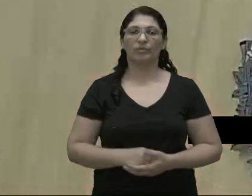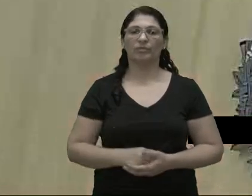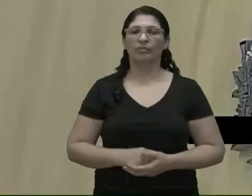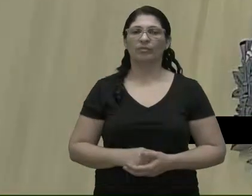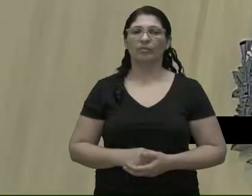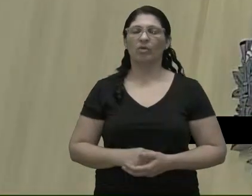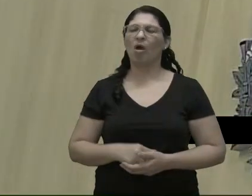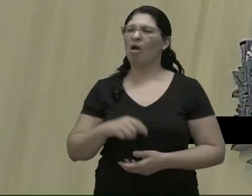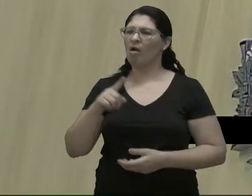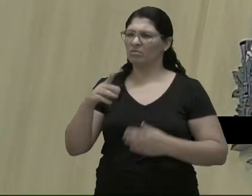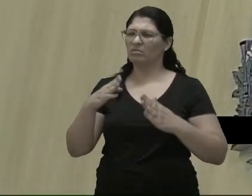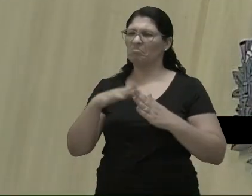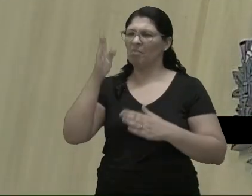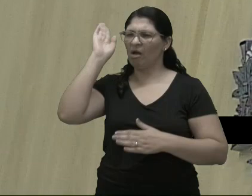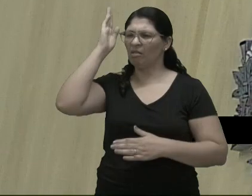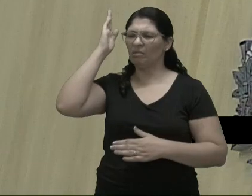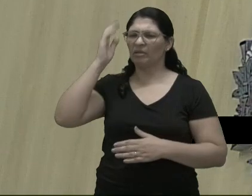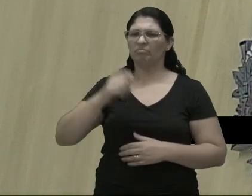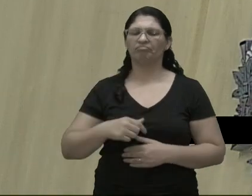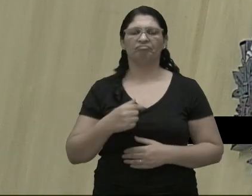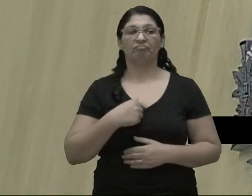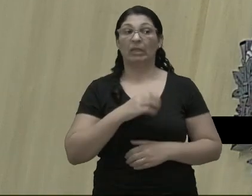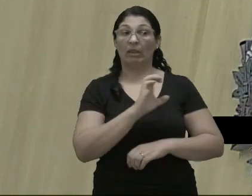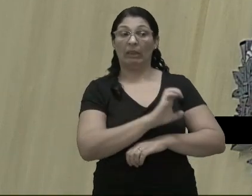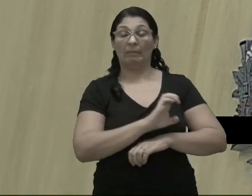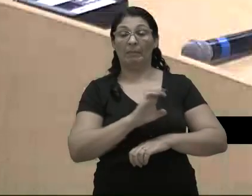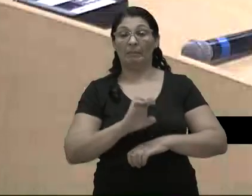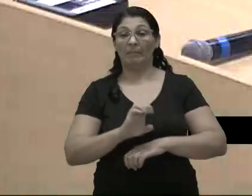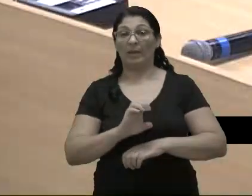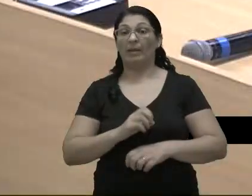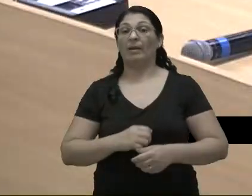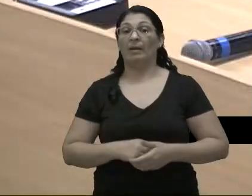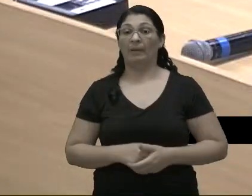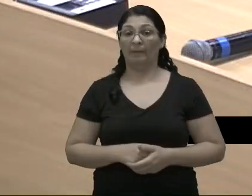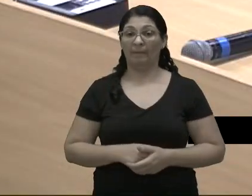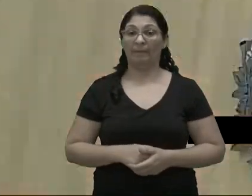Taubaté? Não, sou de Tremembé.